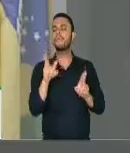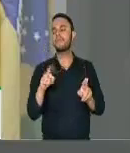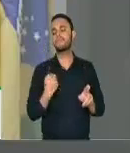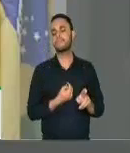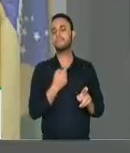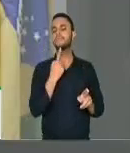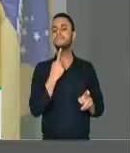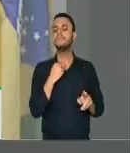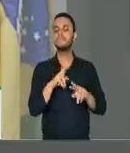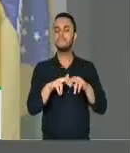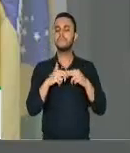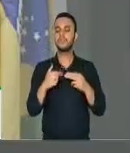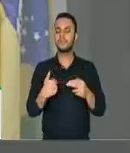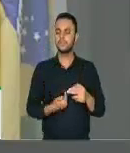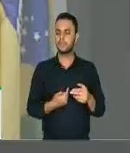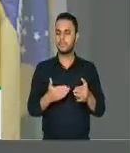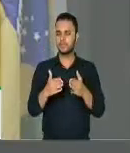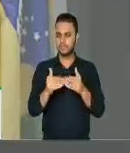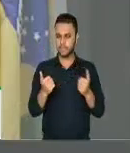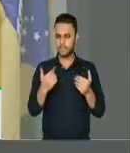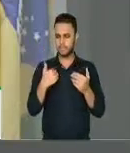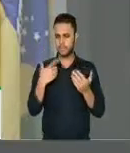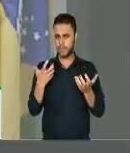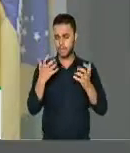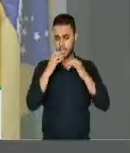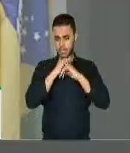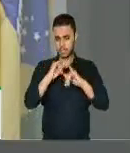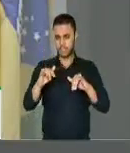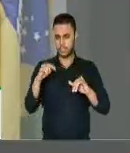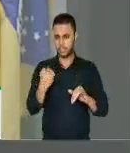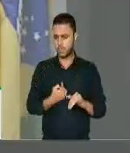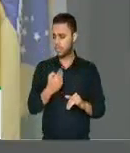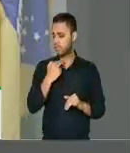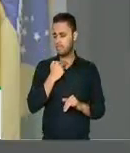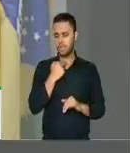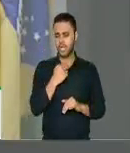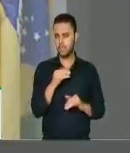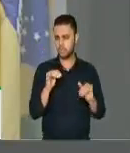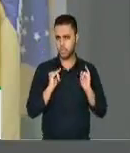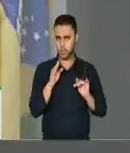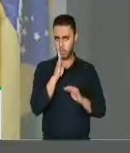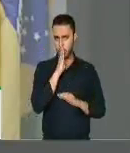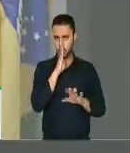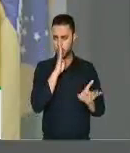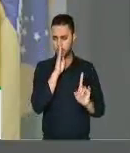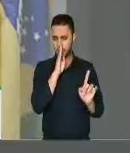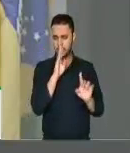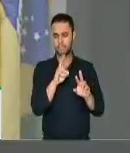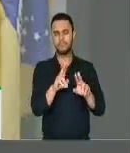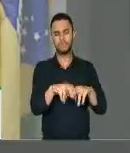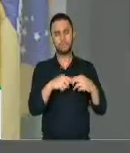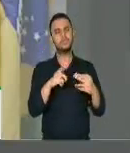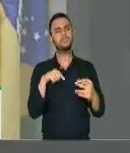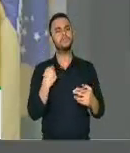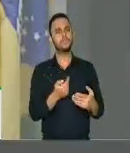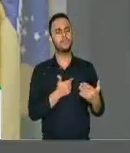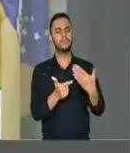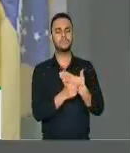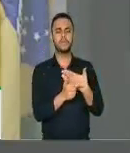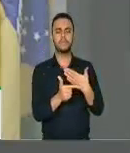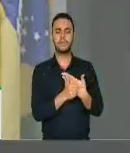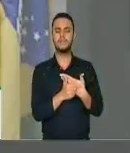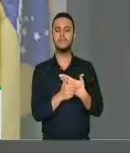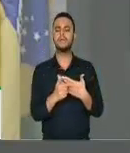faz esse apelo, deixa aqui o nosso registro, nós não podemos nos omitir nem negligenciar, então esse é o nosso papel